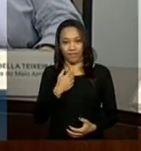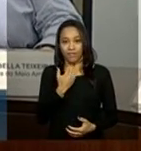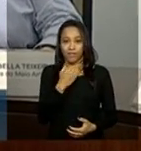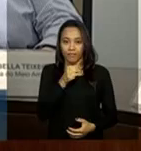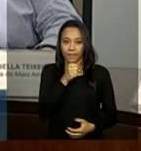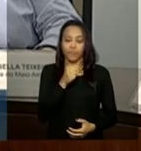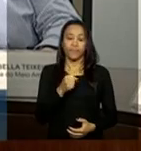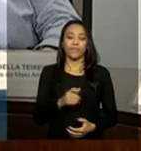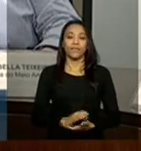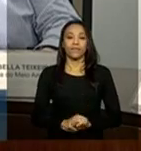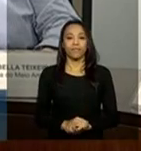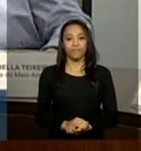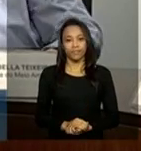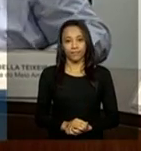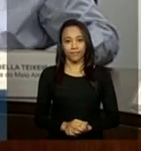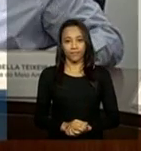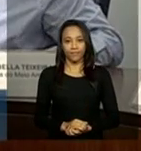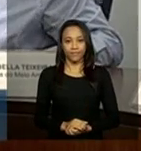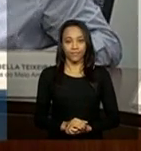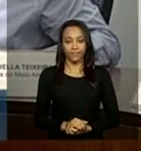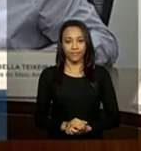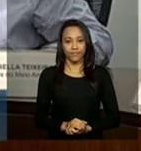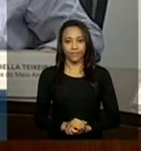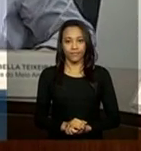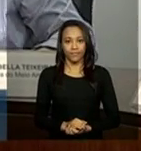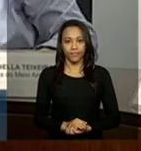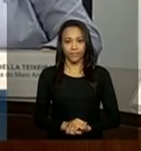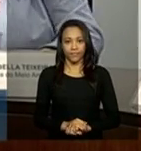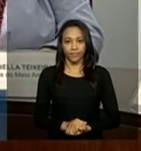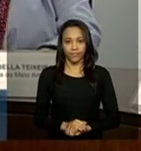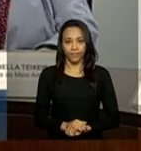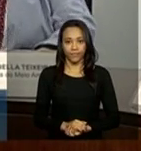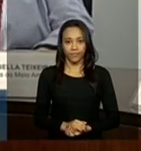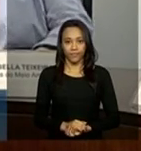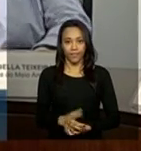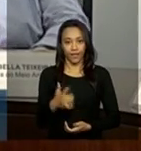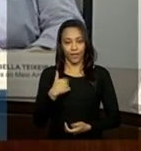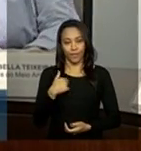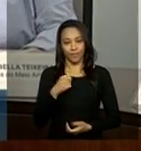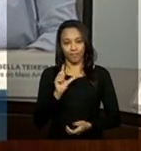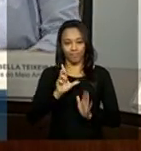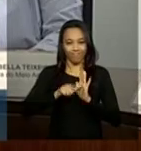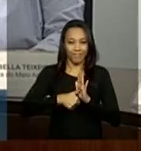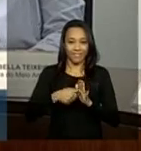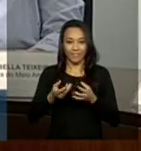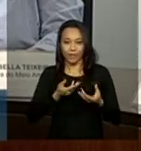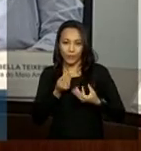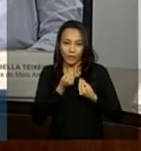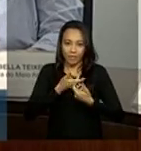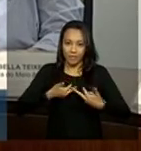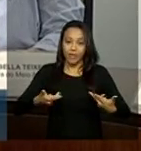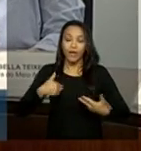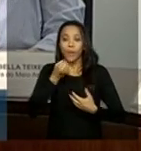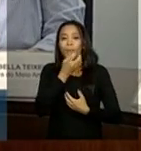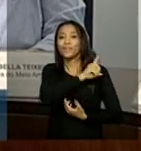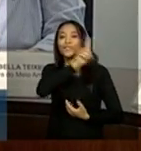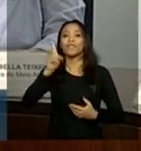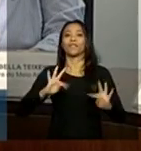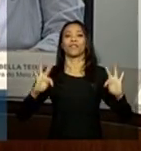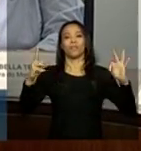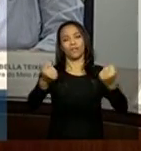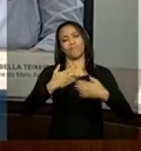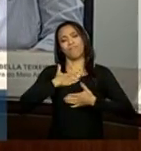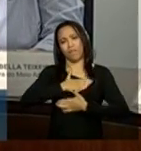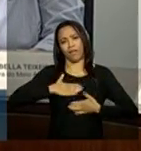todos. Pode me chamar de primitivo, tá bom. Não, é que eu estou atrasado. Bom dia a todos. Eu acho que é um grande prazer estar